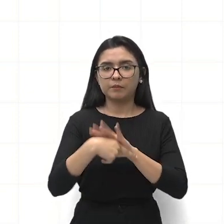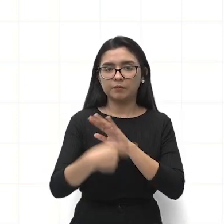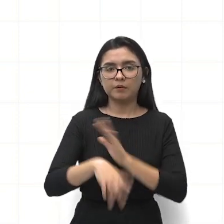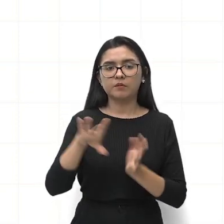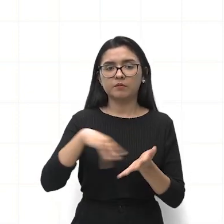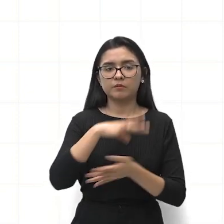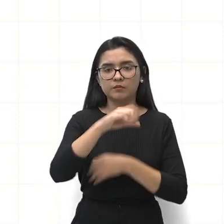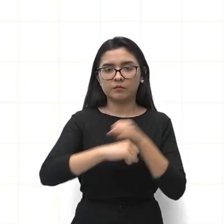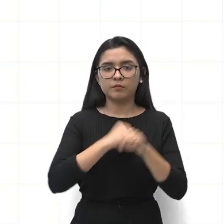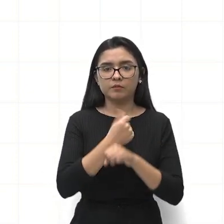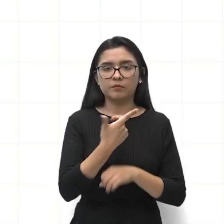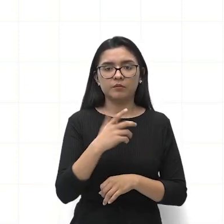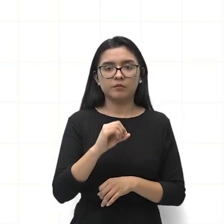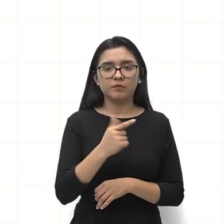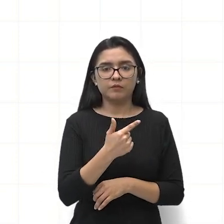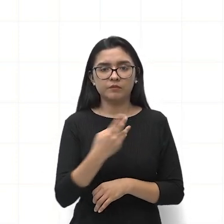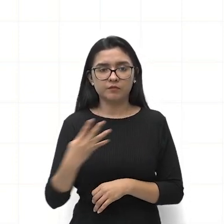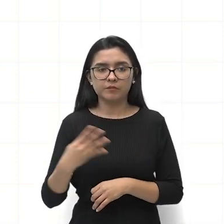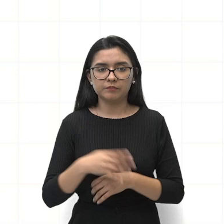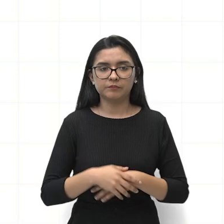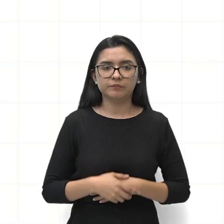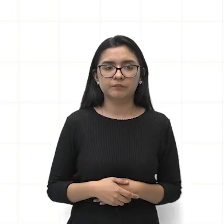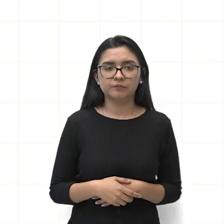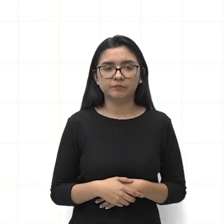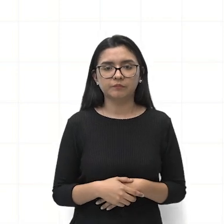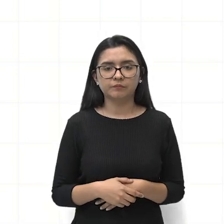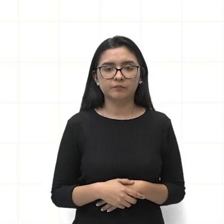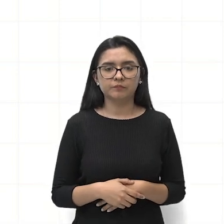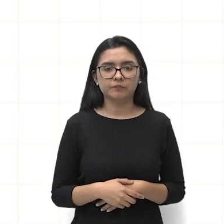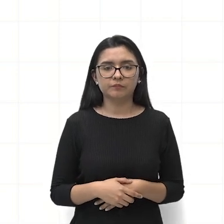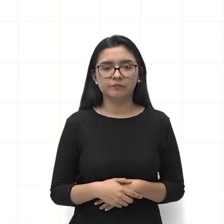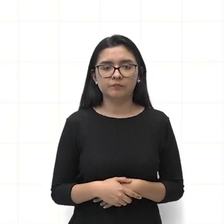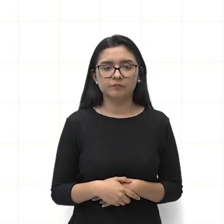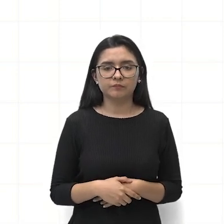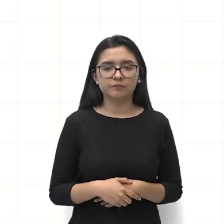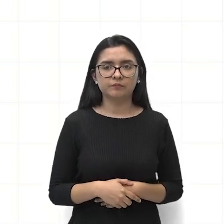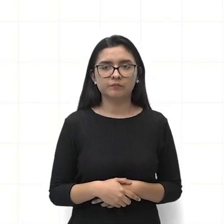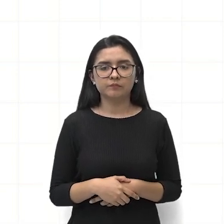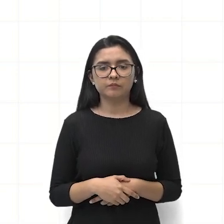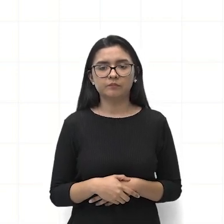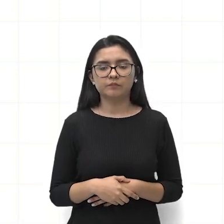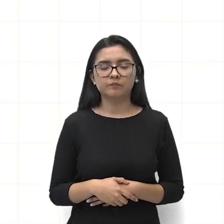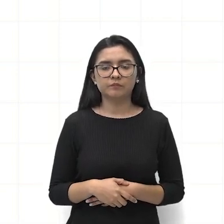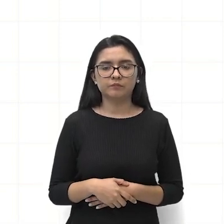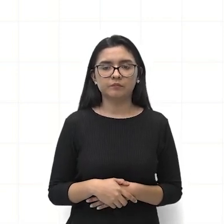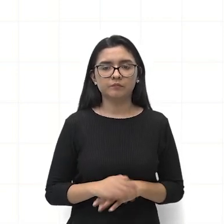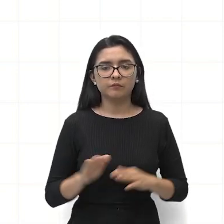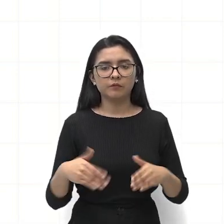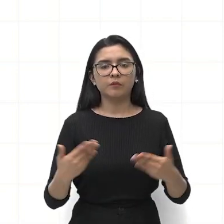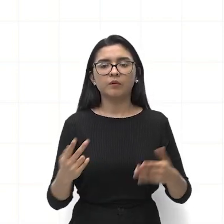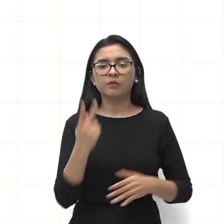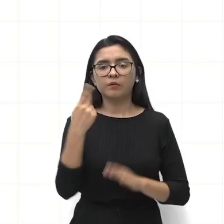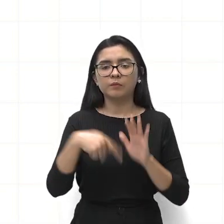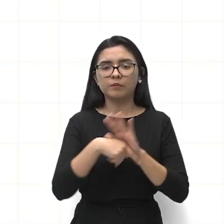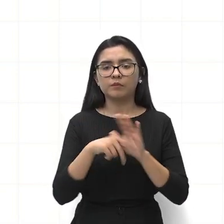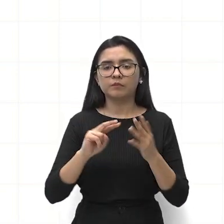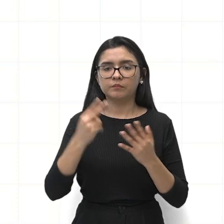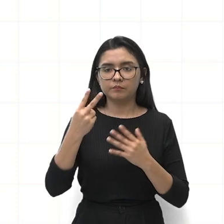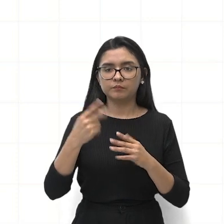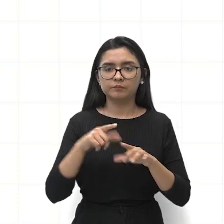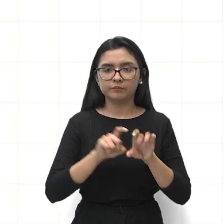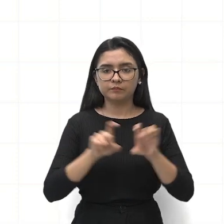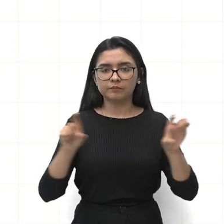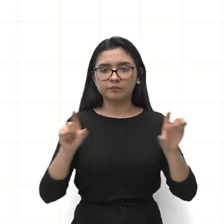de Mídias, do ano de 2024. Bem direto também, né? Qual o valor da potência